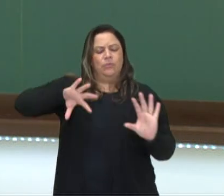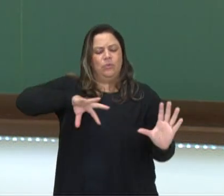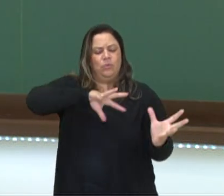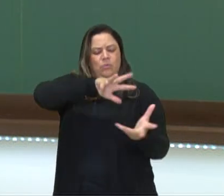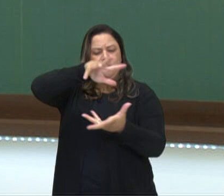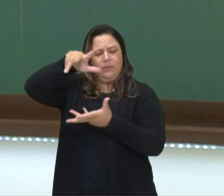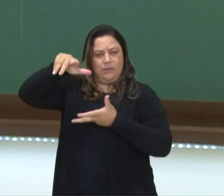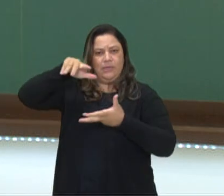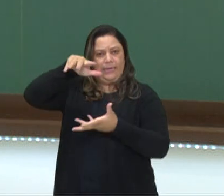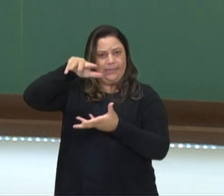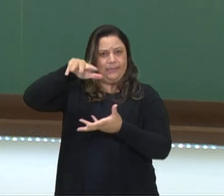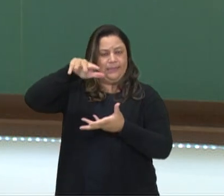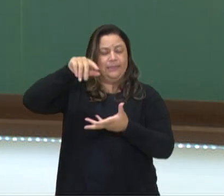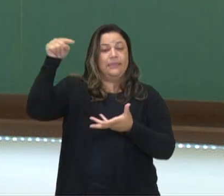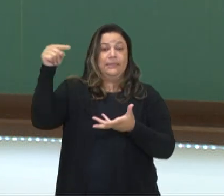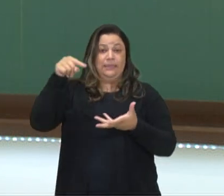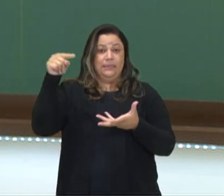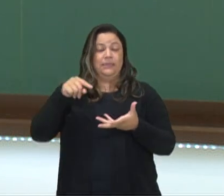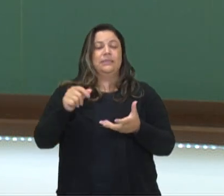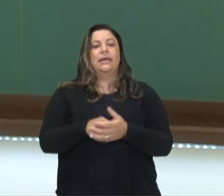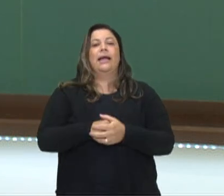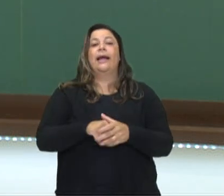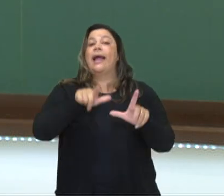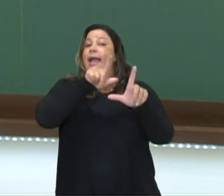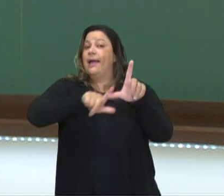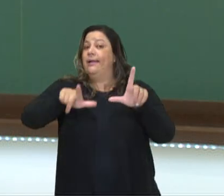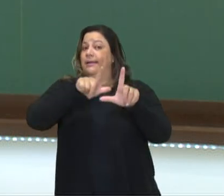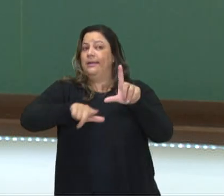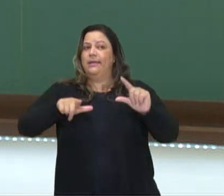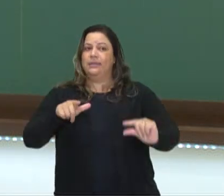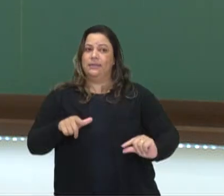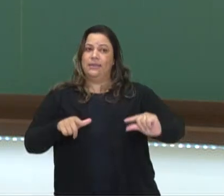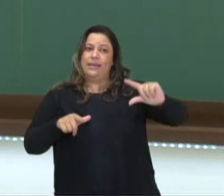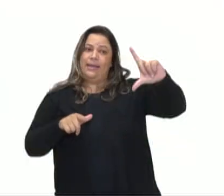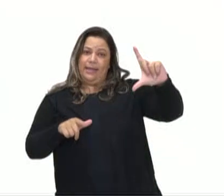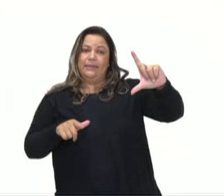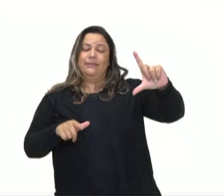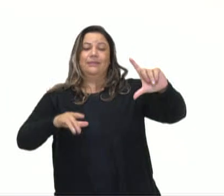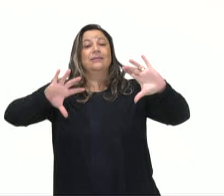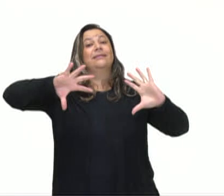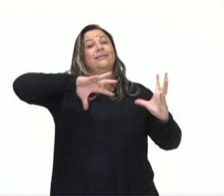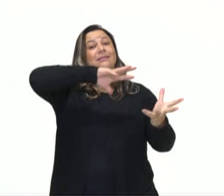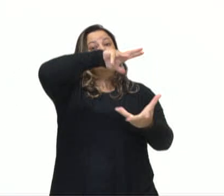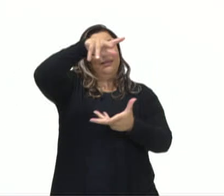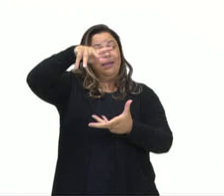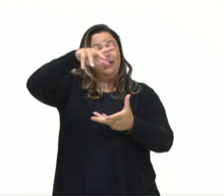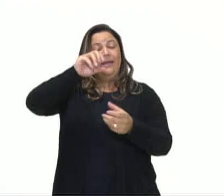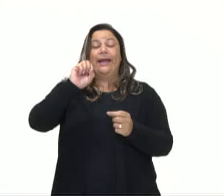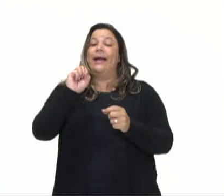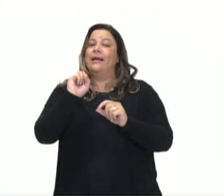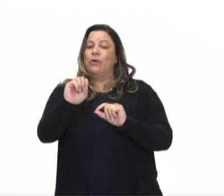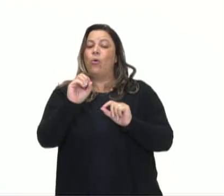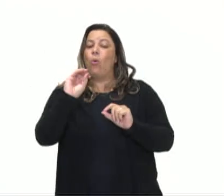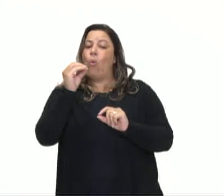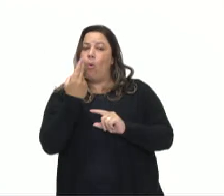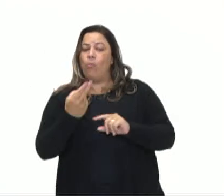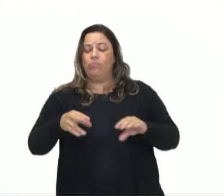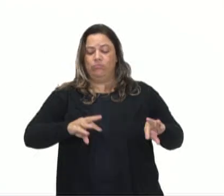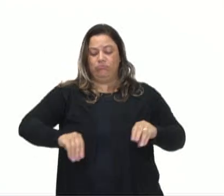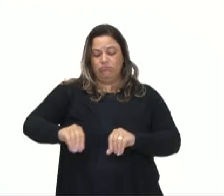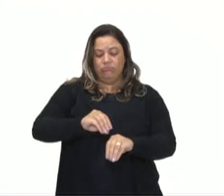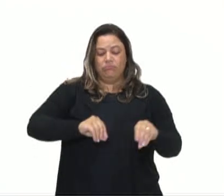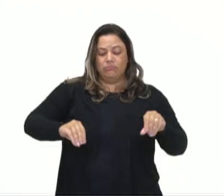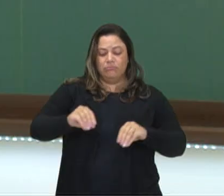Terra, a letra deve ser maiúscula, conforme você pode ver aqui. Quando estamos falando em solo, nós temos